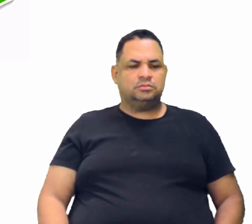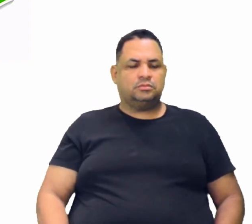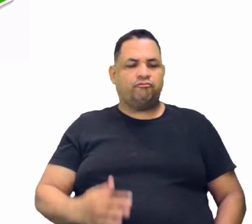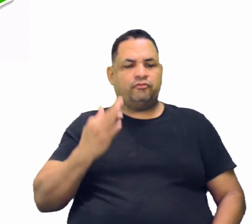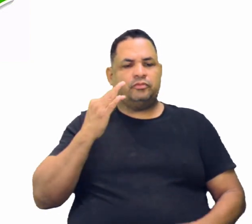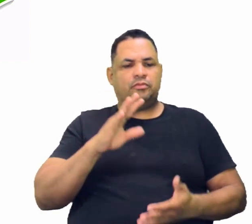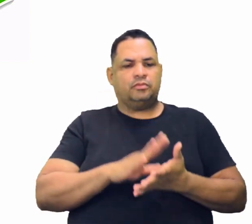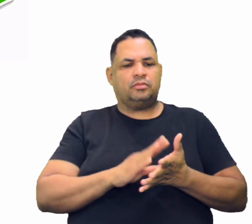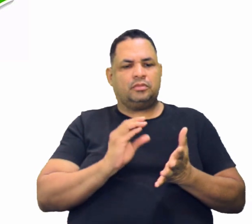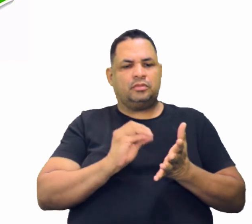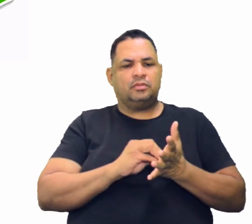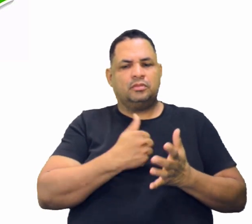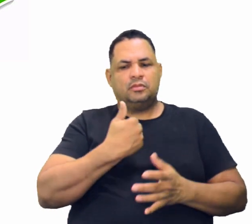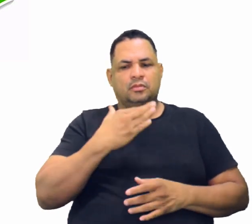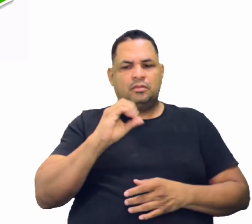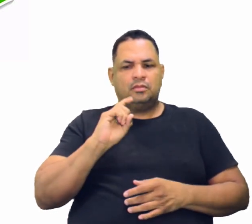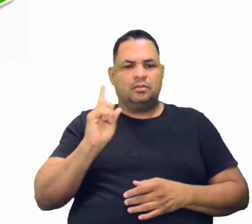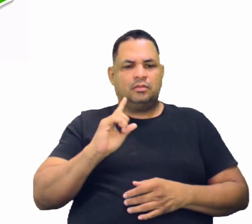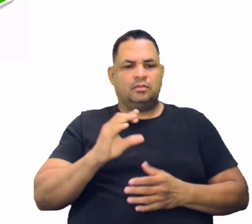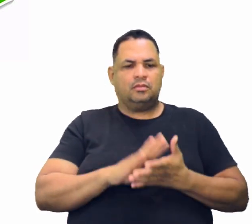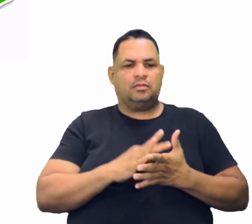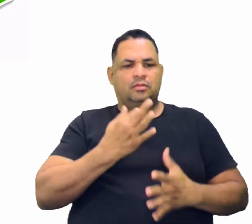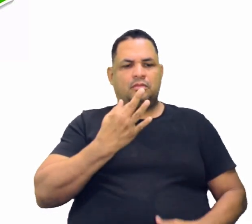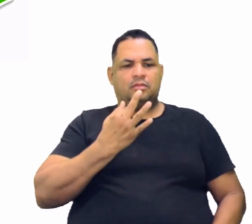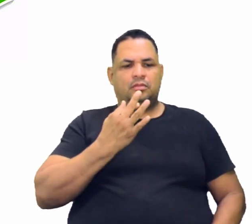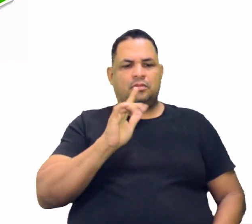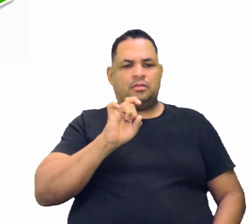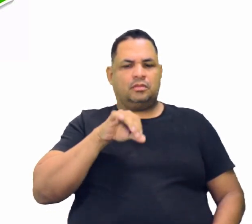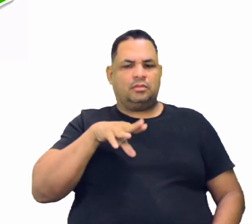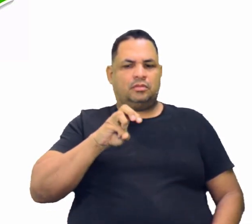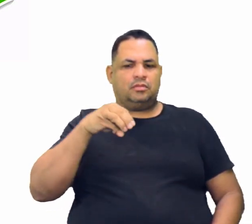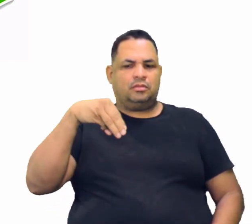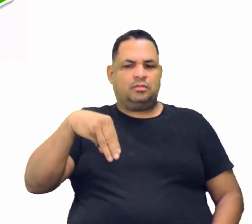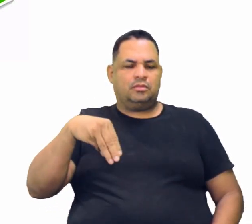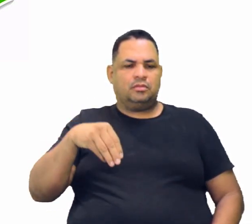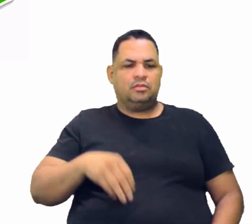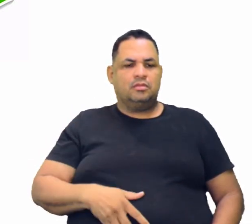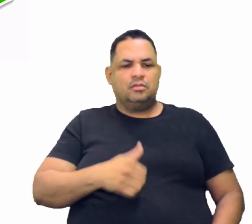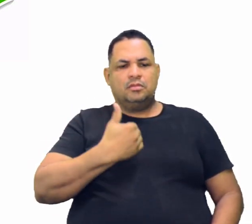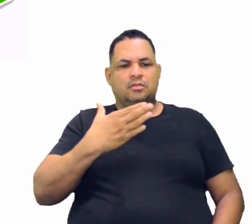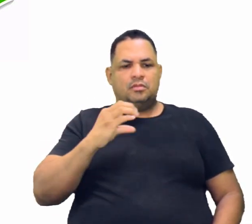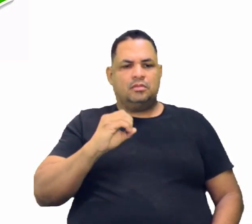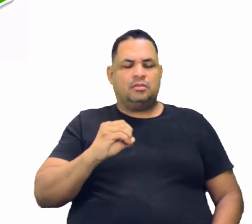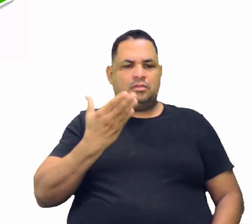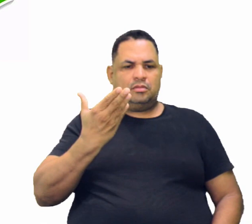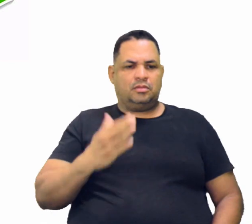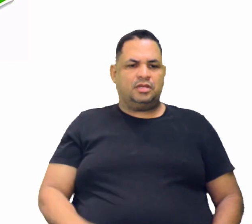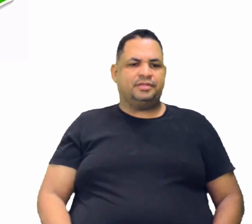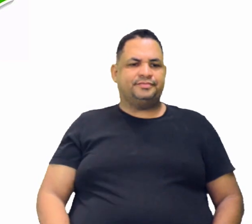falta 10. Não, não falta 10, faltam 10. Sobraram,